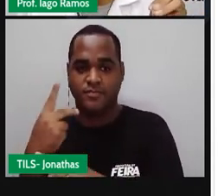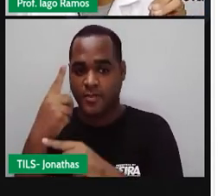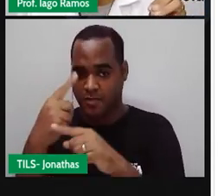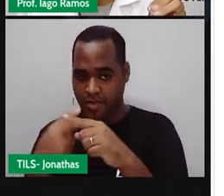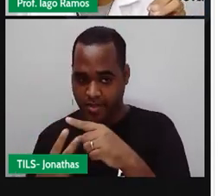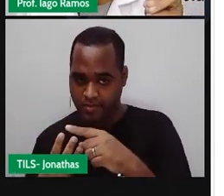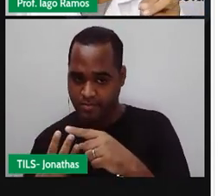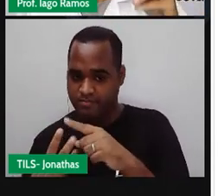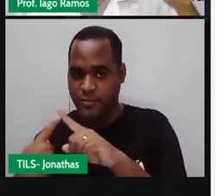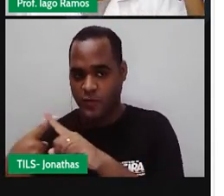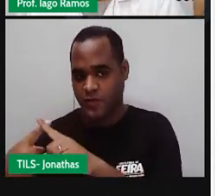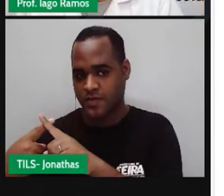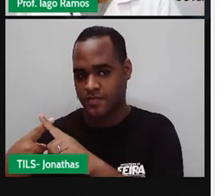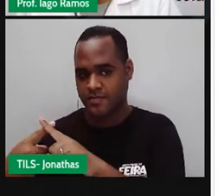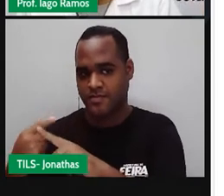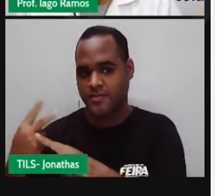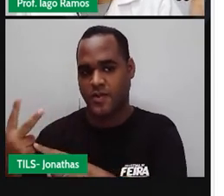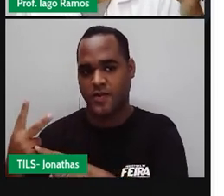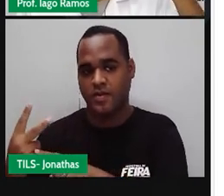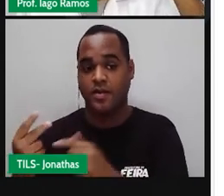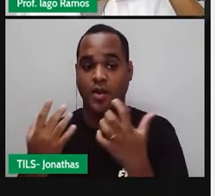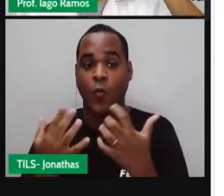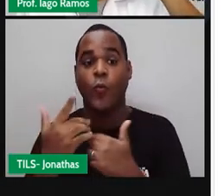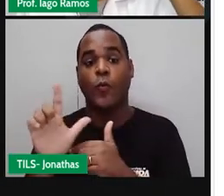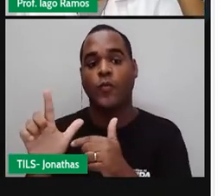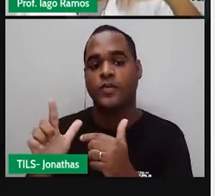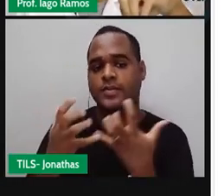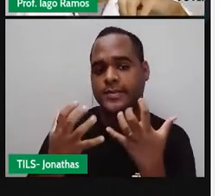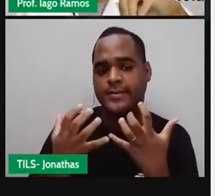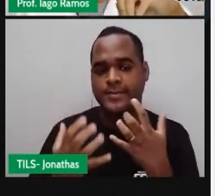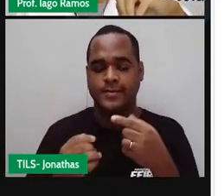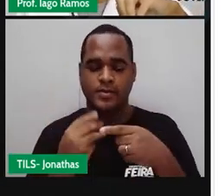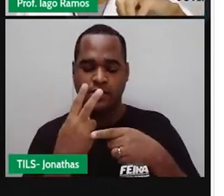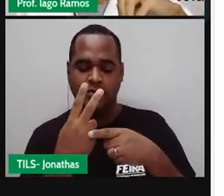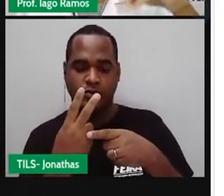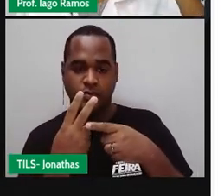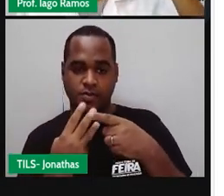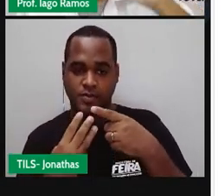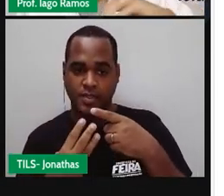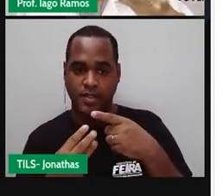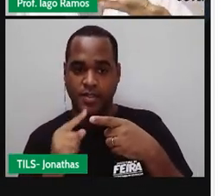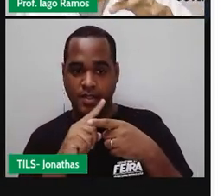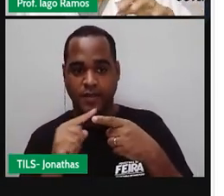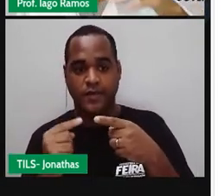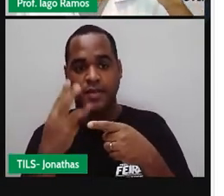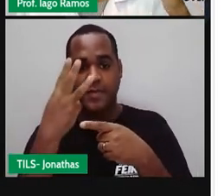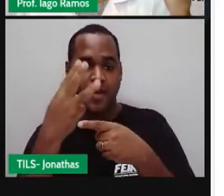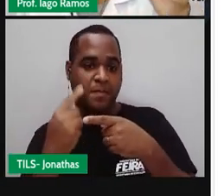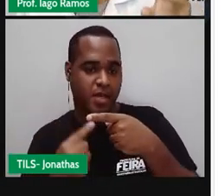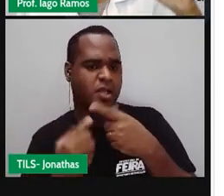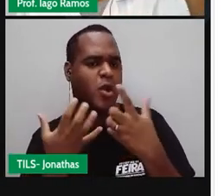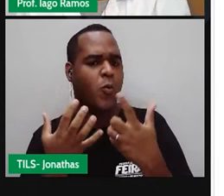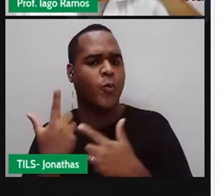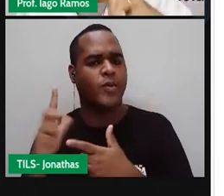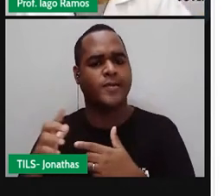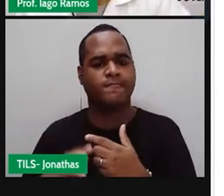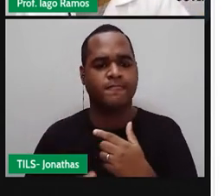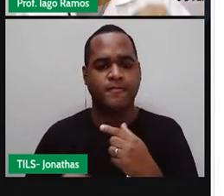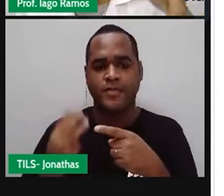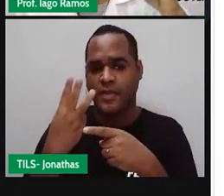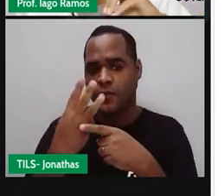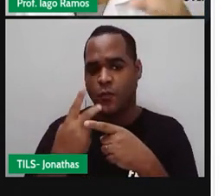embaixo eu quero outra faço dois terços vezes três em cima embaixo só que eu quero outra